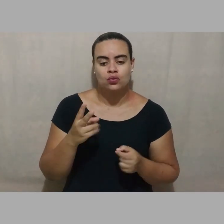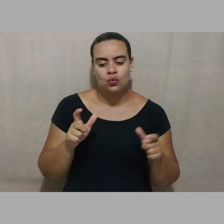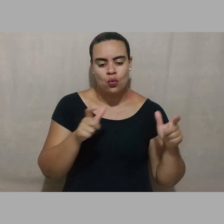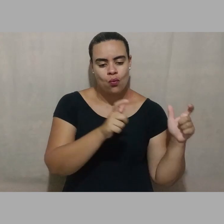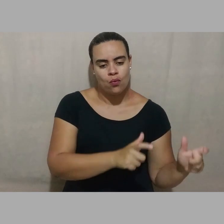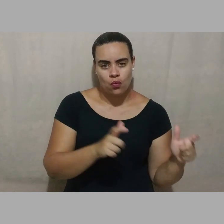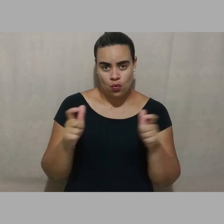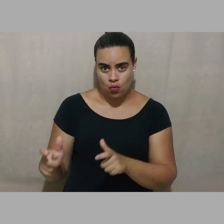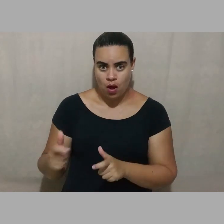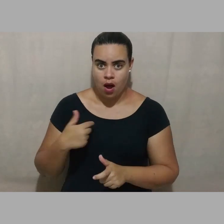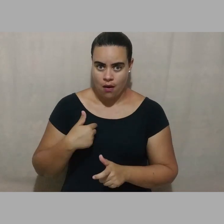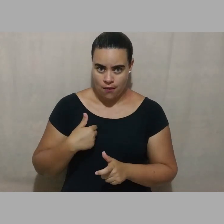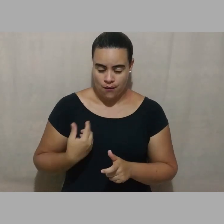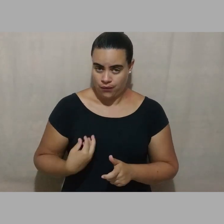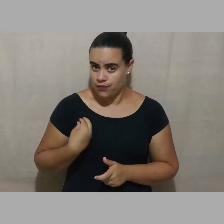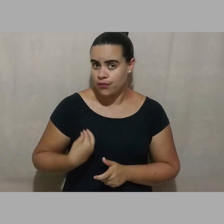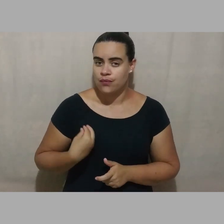2 lugares que eu tenho passado,